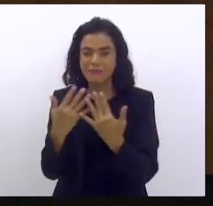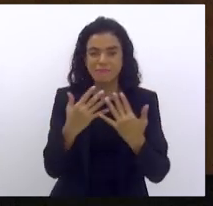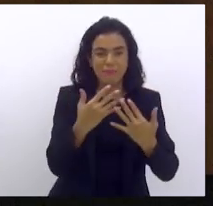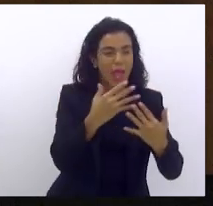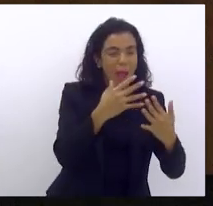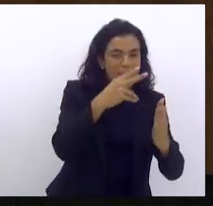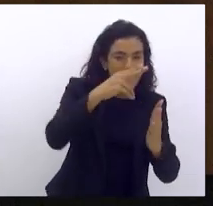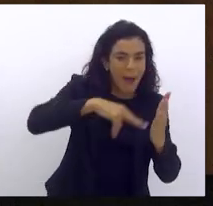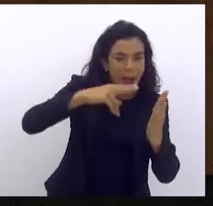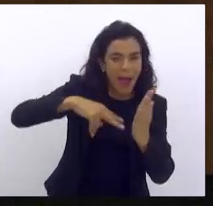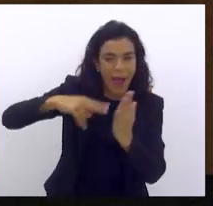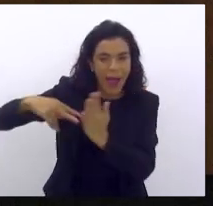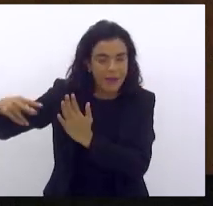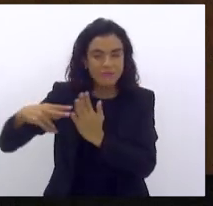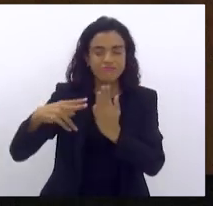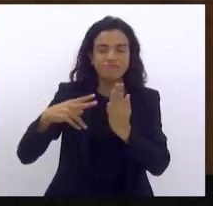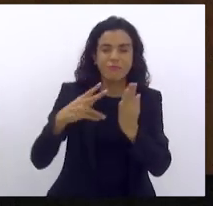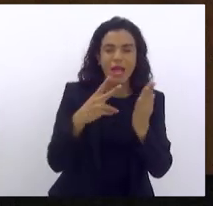todos.